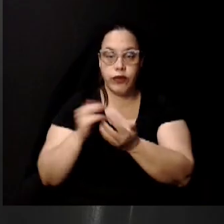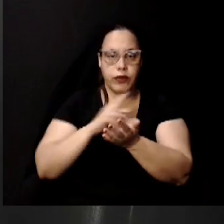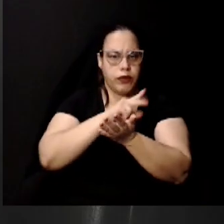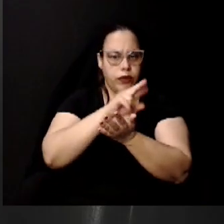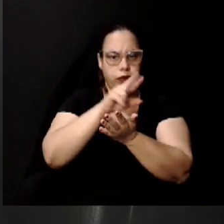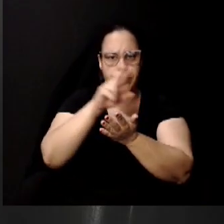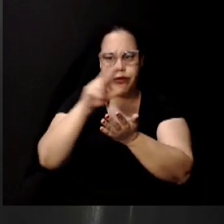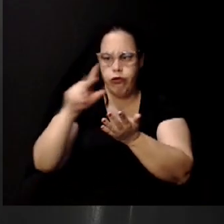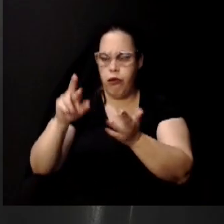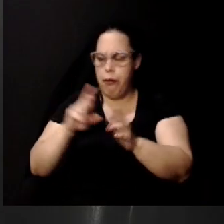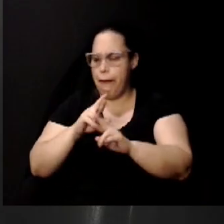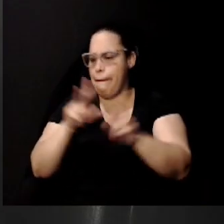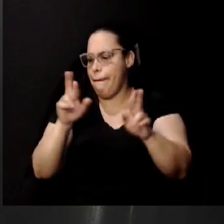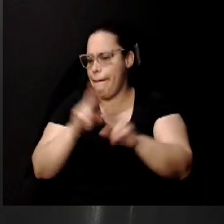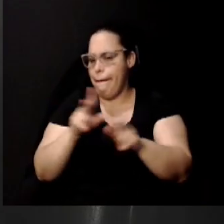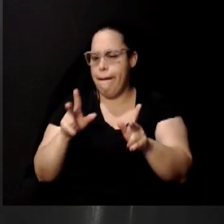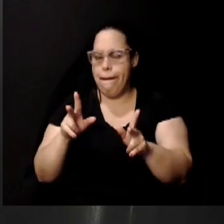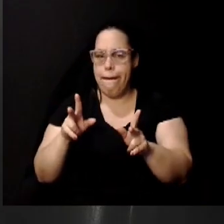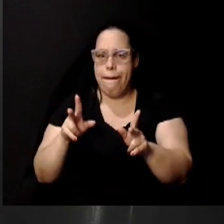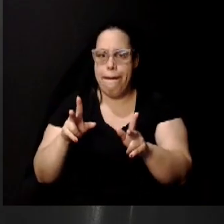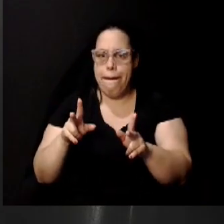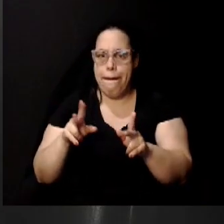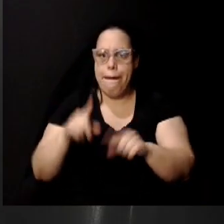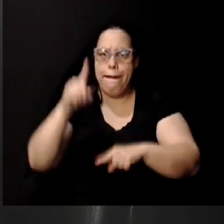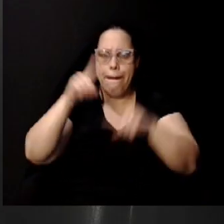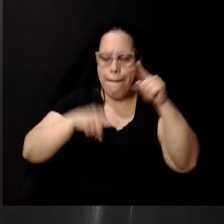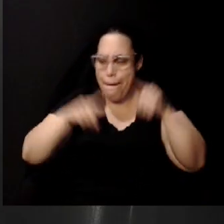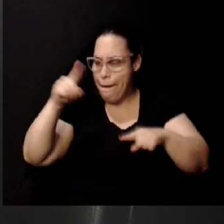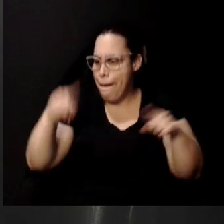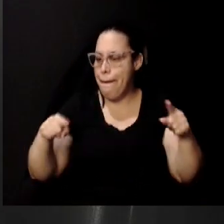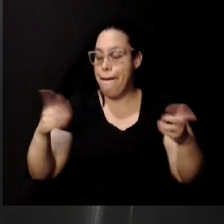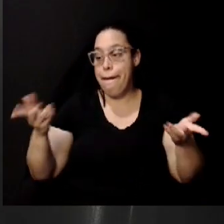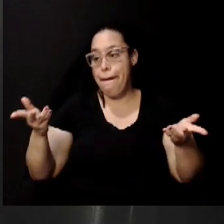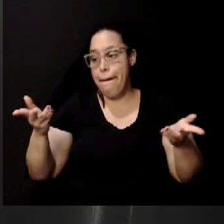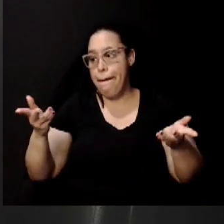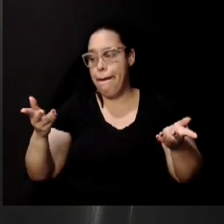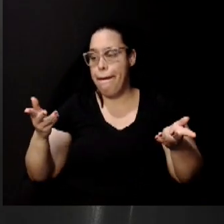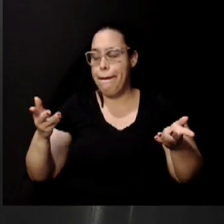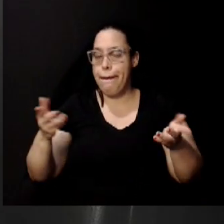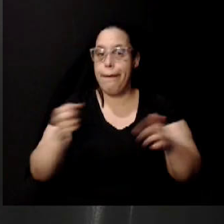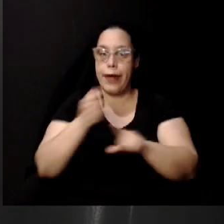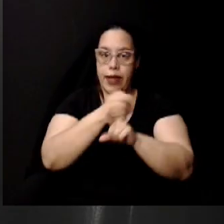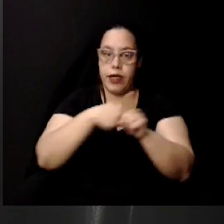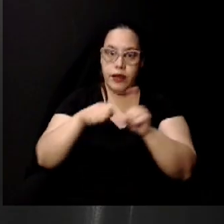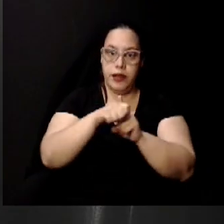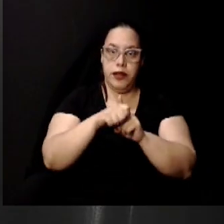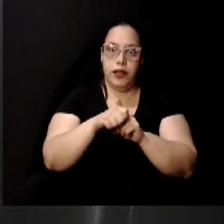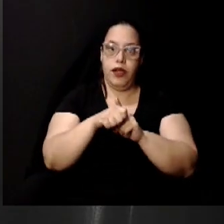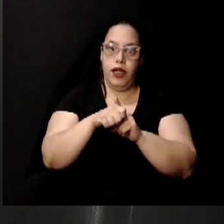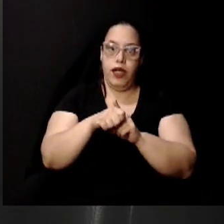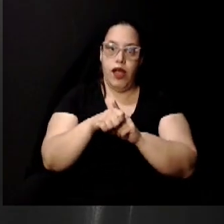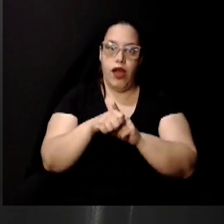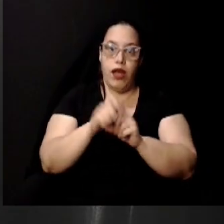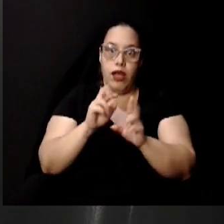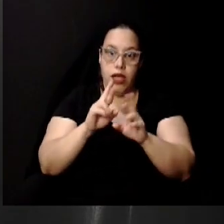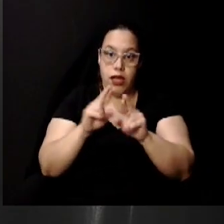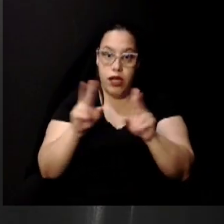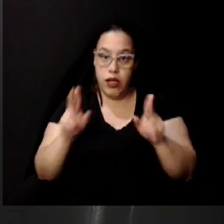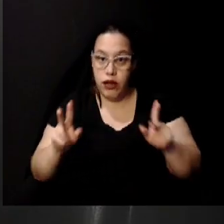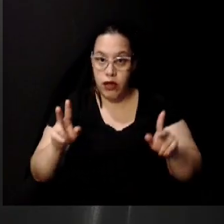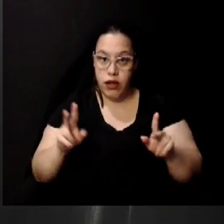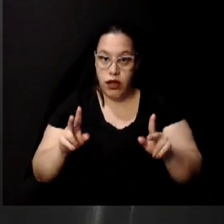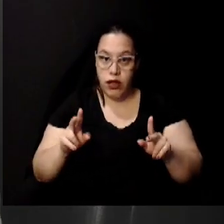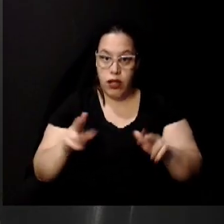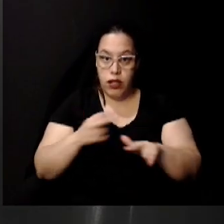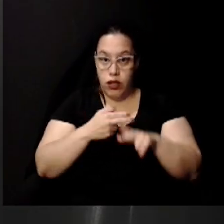diferentes, existe uma diversidade muito grande, até porque existe uma diversidade social, você tem diferenças de gênero,